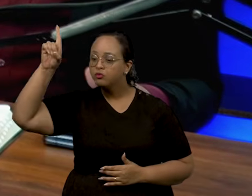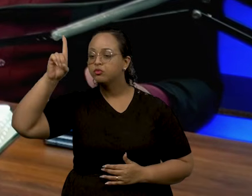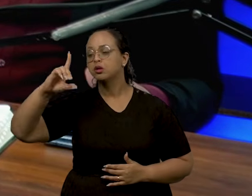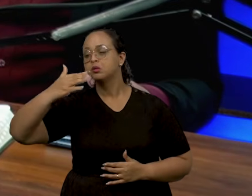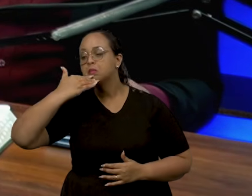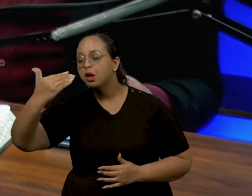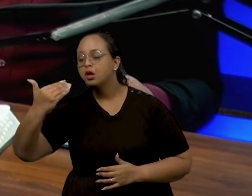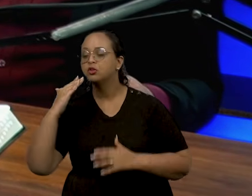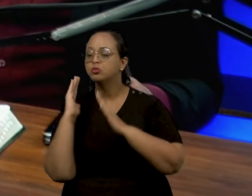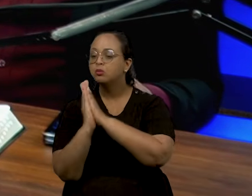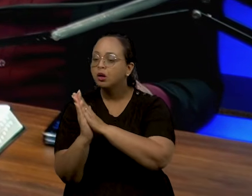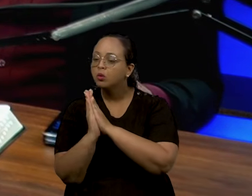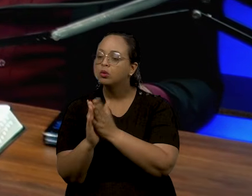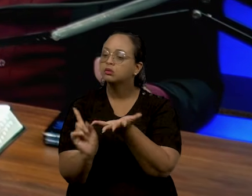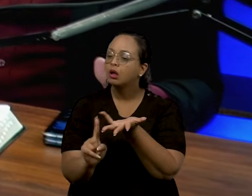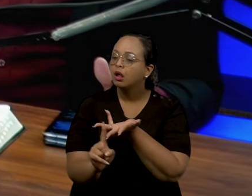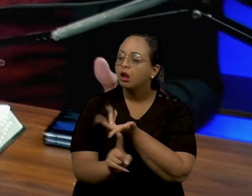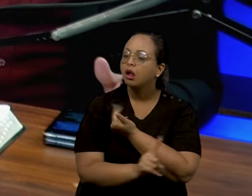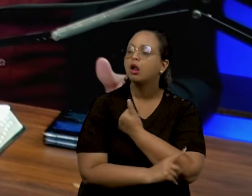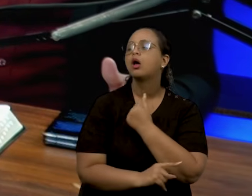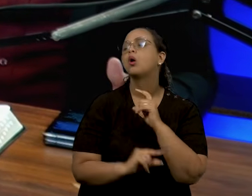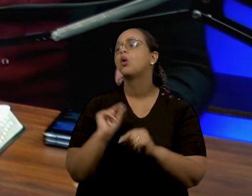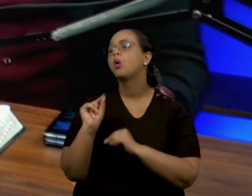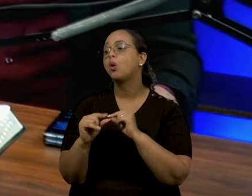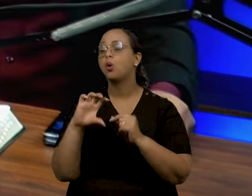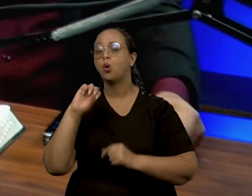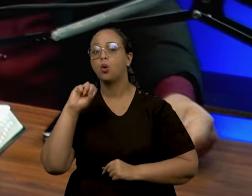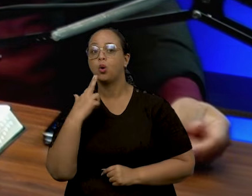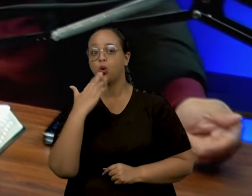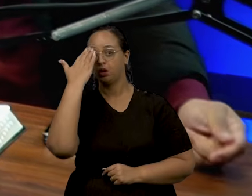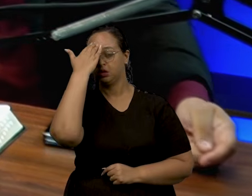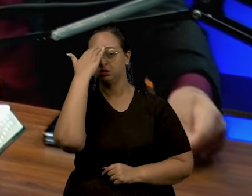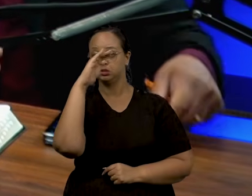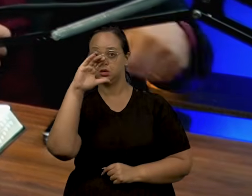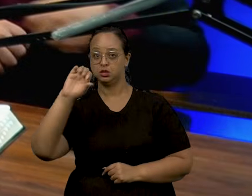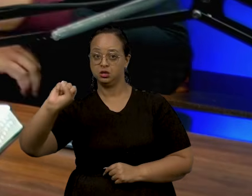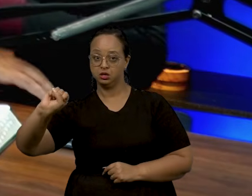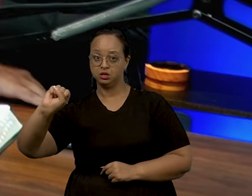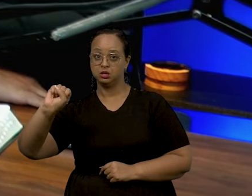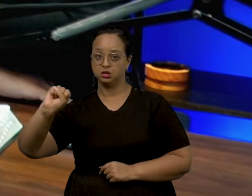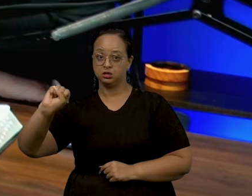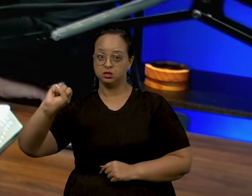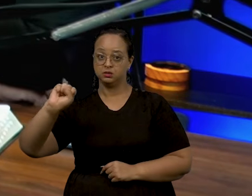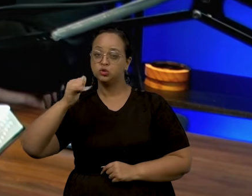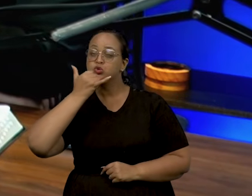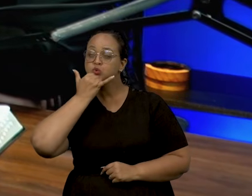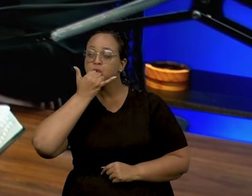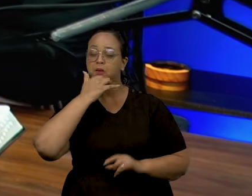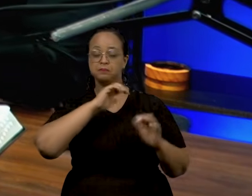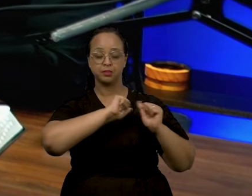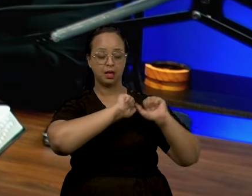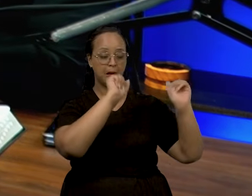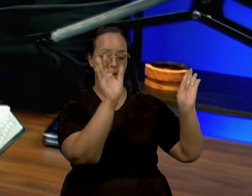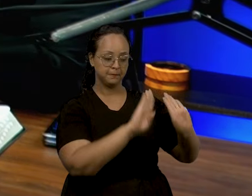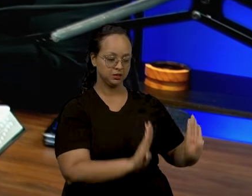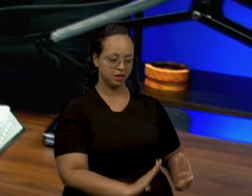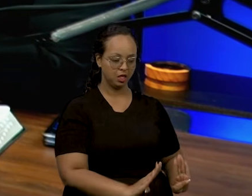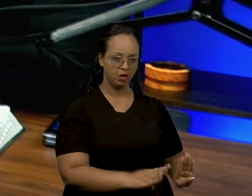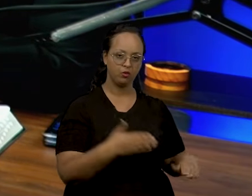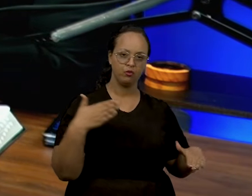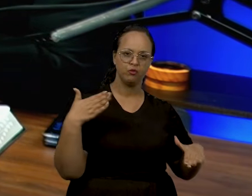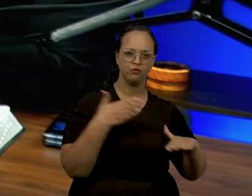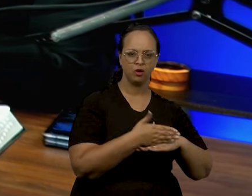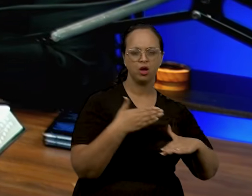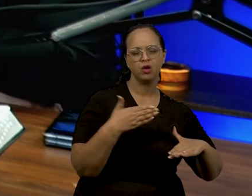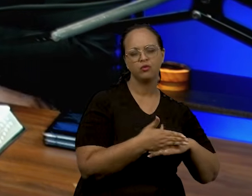aqueles que iriam levar suas causas a Davi. Nós vamos ver com Absalão, ou melhor, com Salomão, né? Com o caso das 2 mulheres, né? Quando há